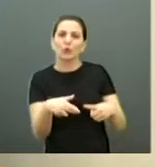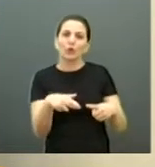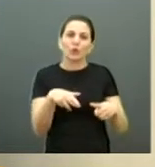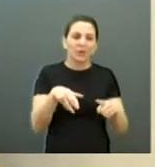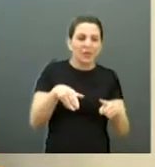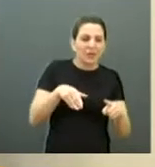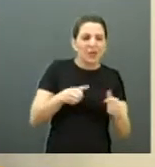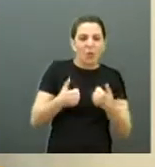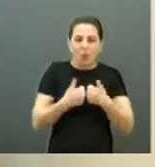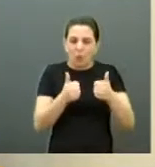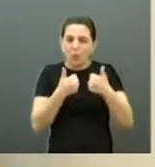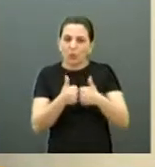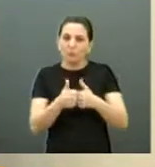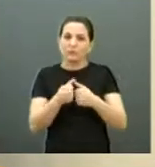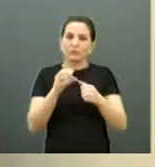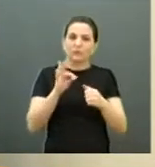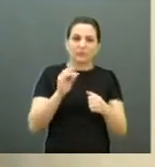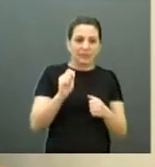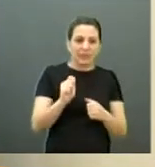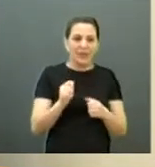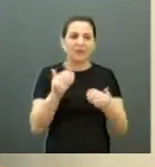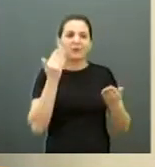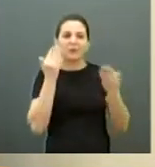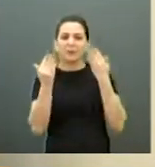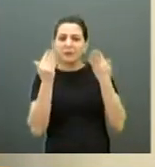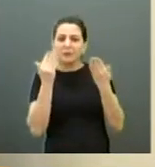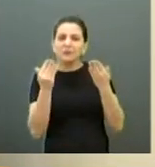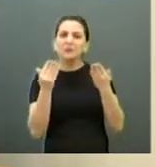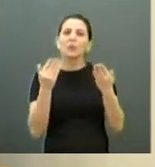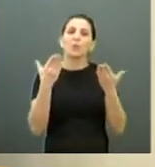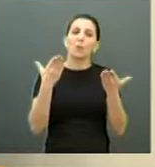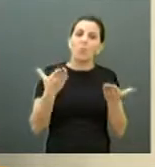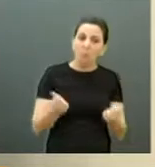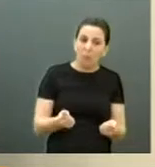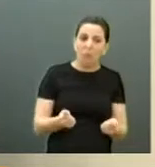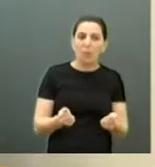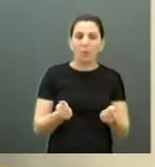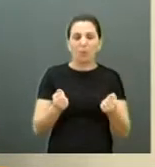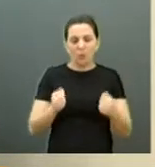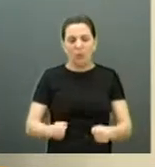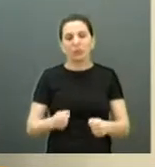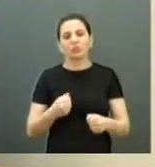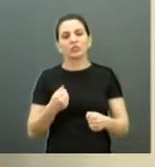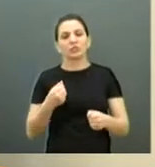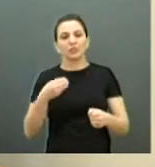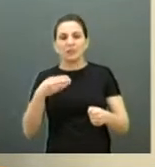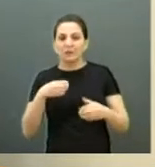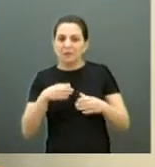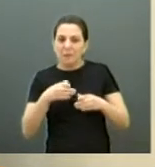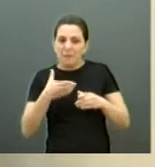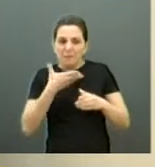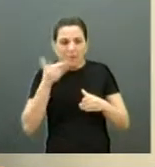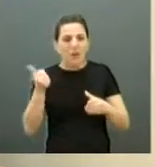que elas se tenha não entra em licitações quando ela poderá ganhar dinheiro é porque